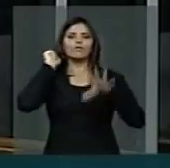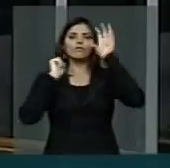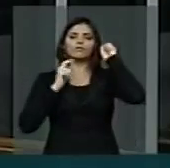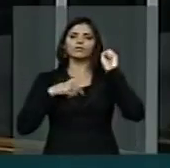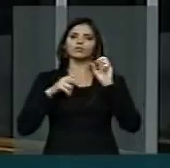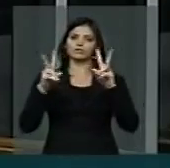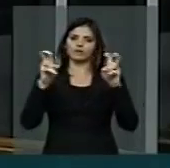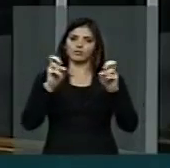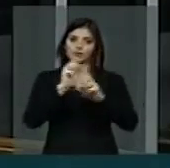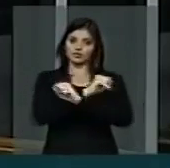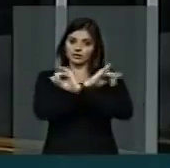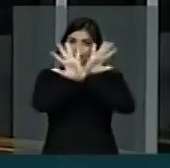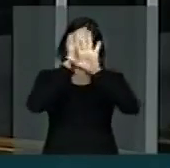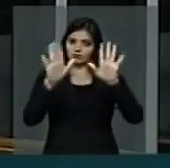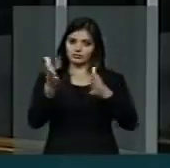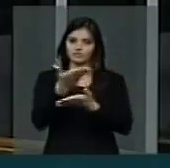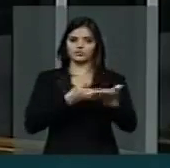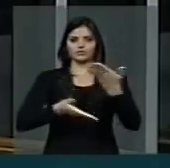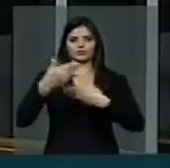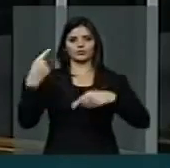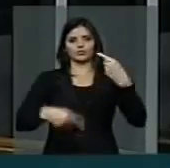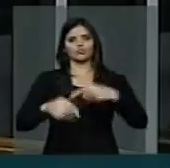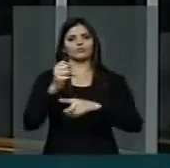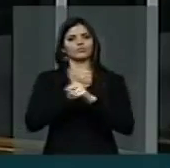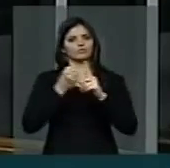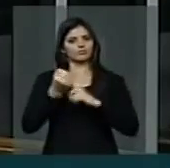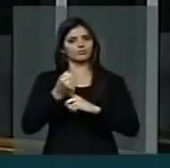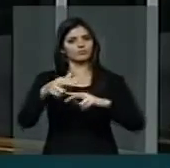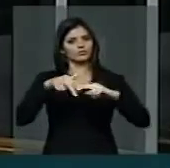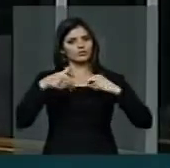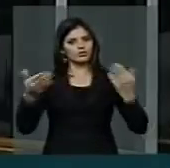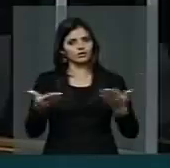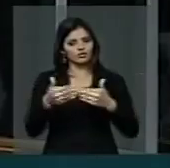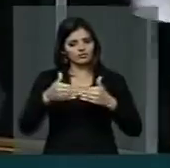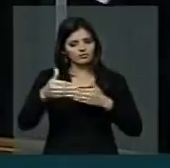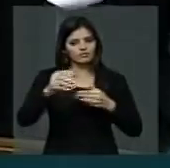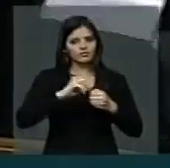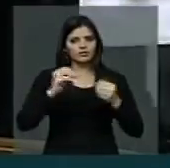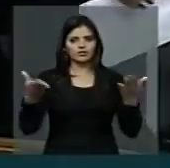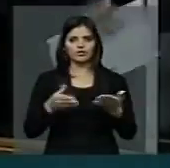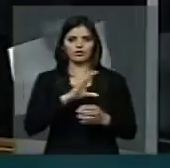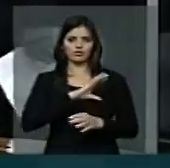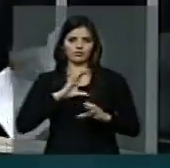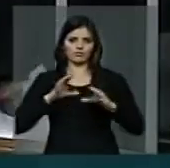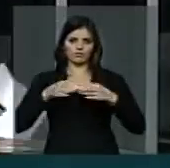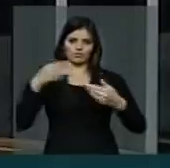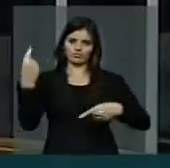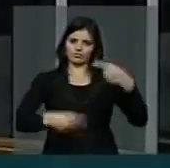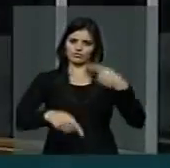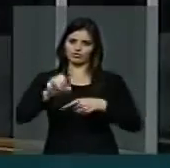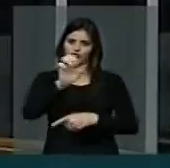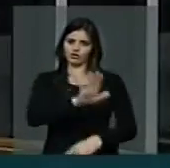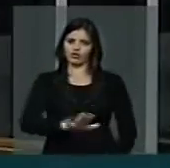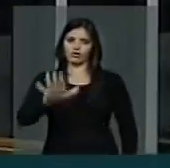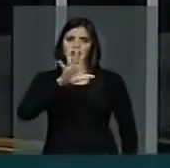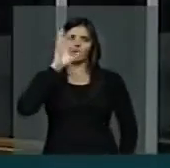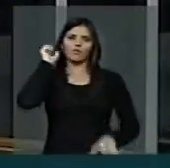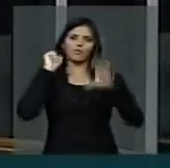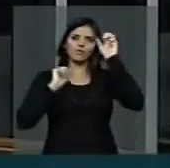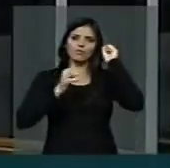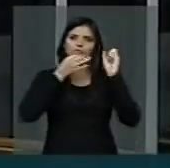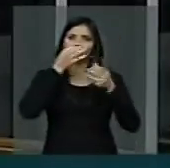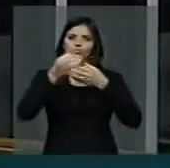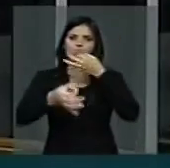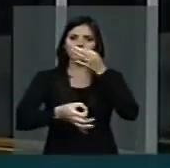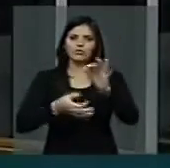com a sociedade. É este exercício que queremos fazer nesta comissão geral, ouvindo sugestões,